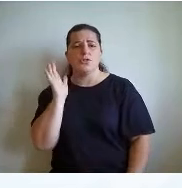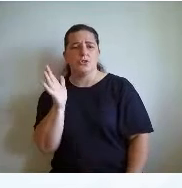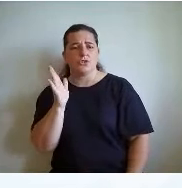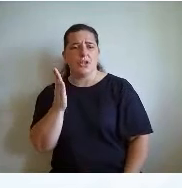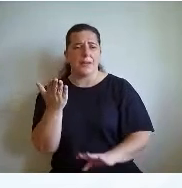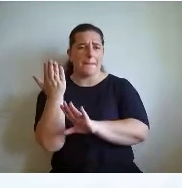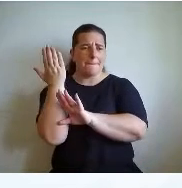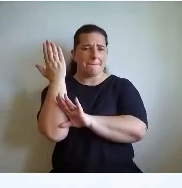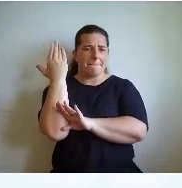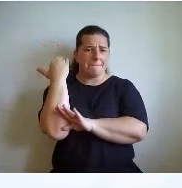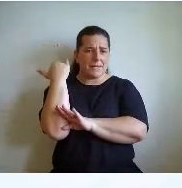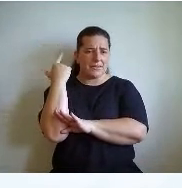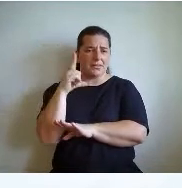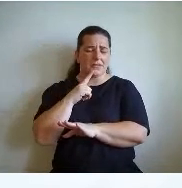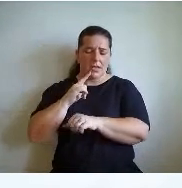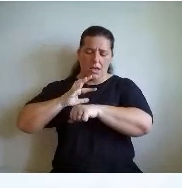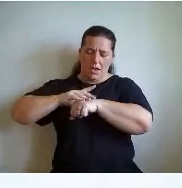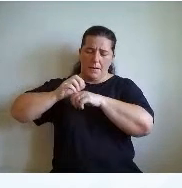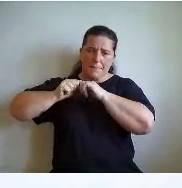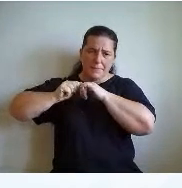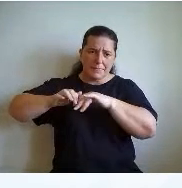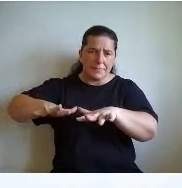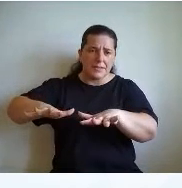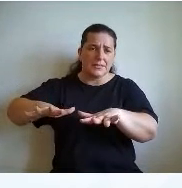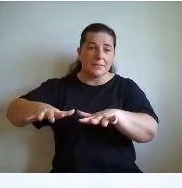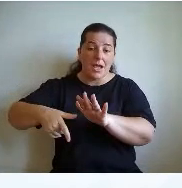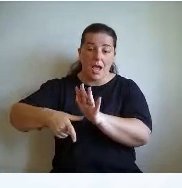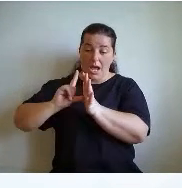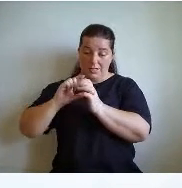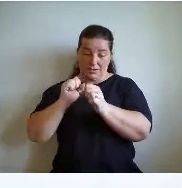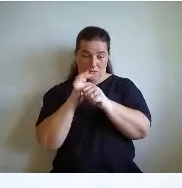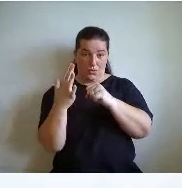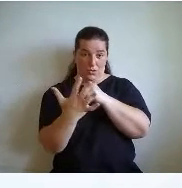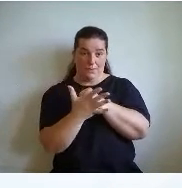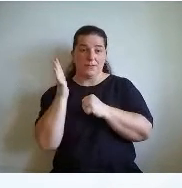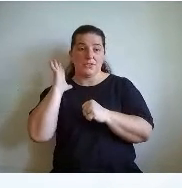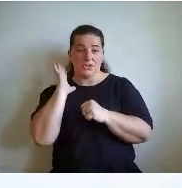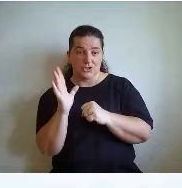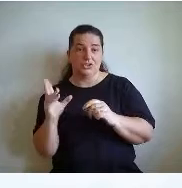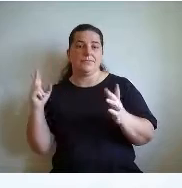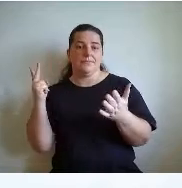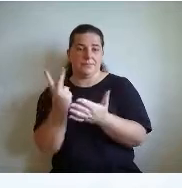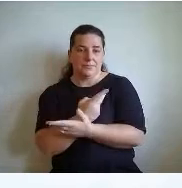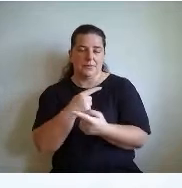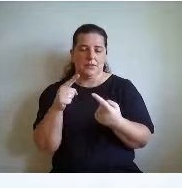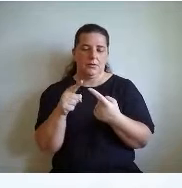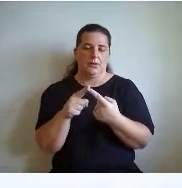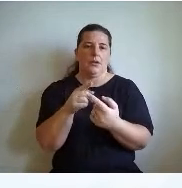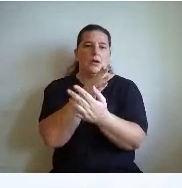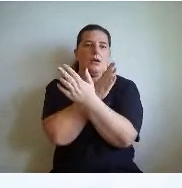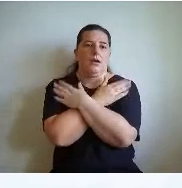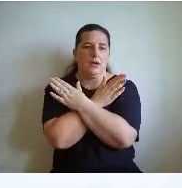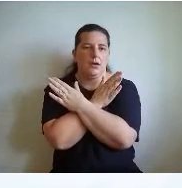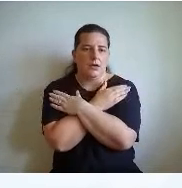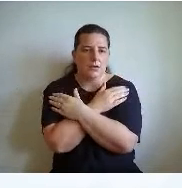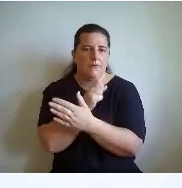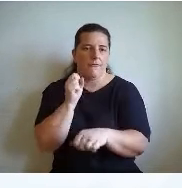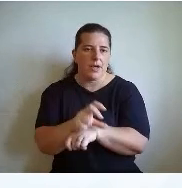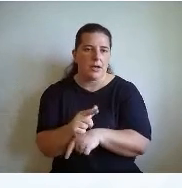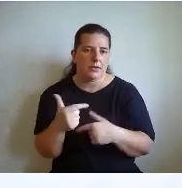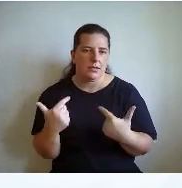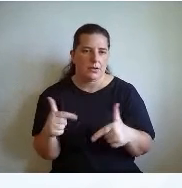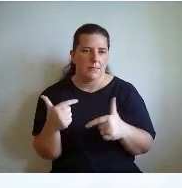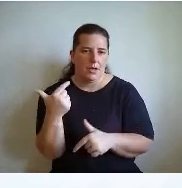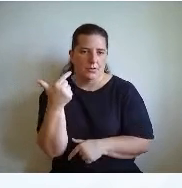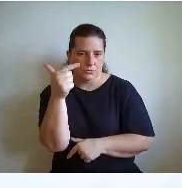pandemias sendo enfrentadas antes do Covid chegar, né? O do desemprego, por exemplo, né?